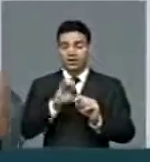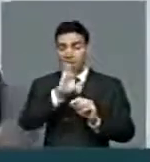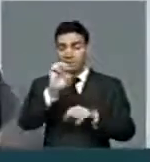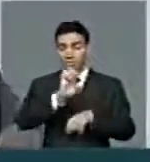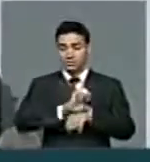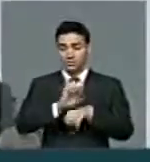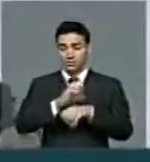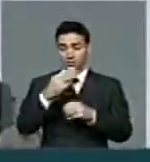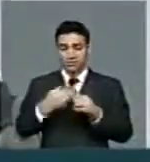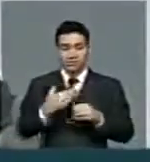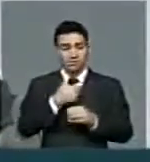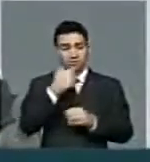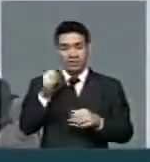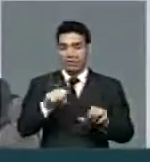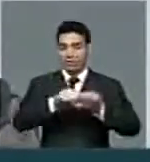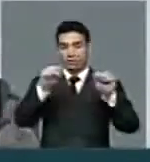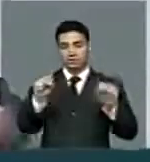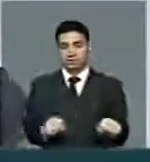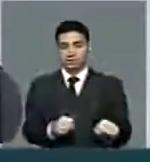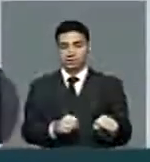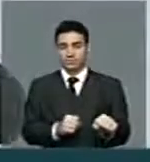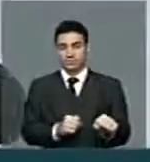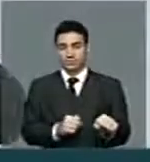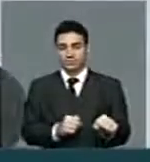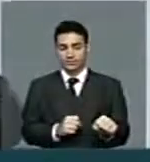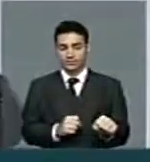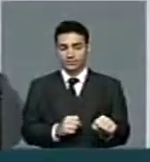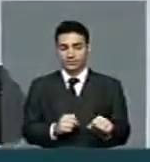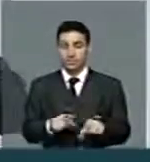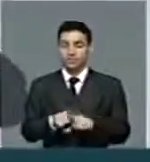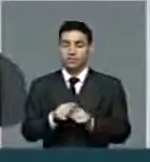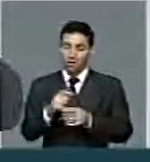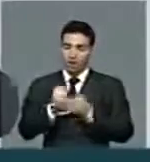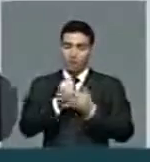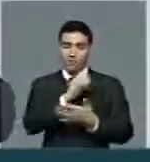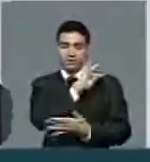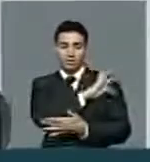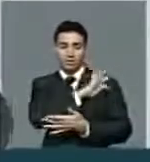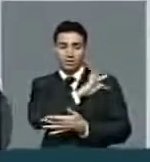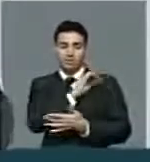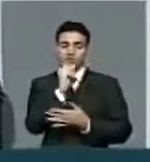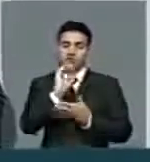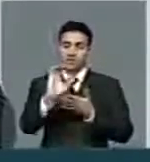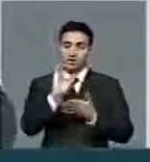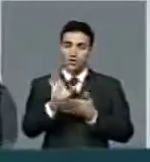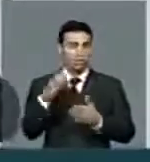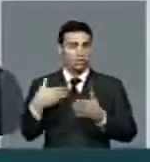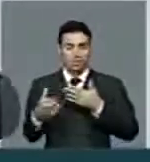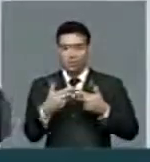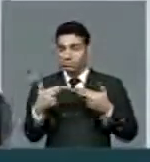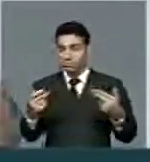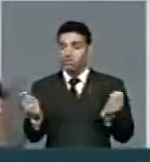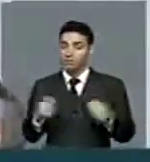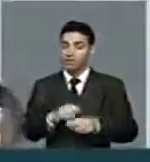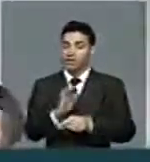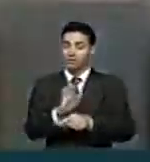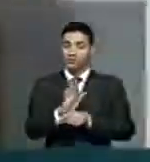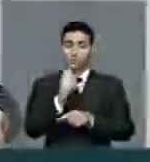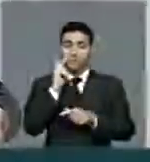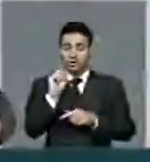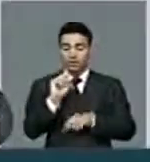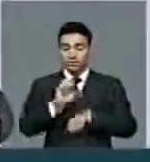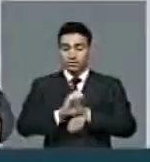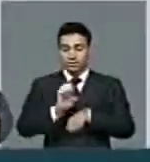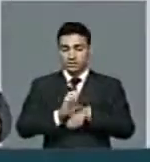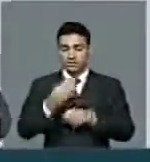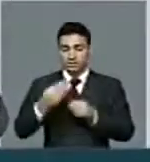municípios o melhor sistema possível. E dar assistência técnica, financeira naquilo que a gente puder cooperar, para que os estados e municípios possam fazer